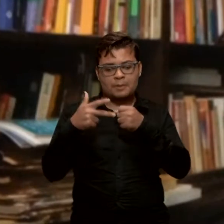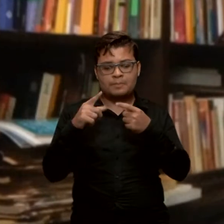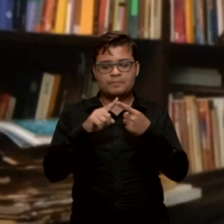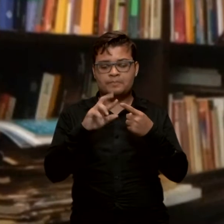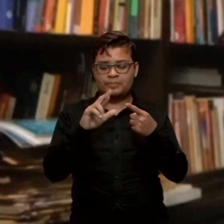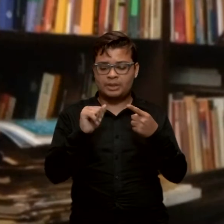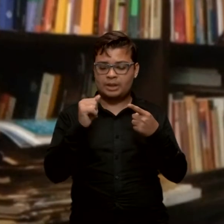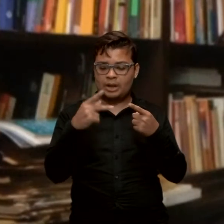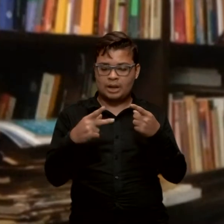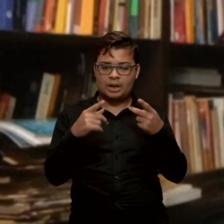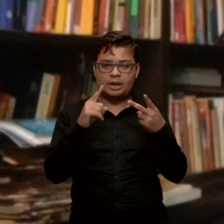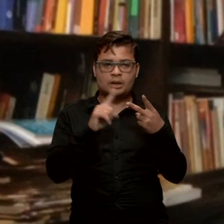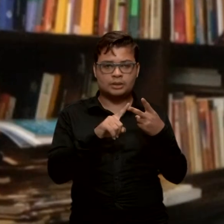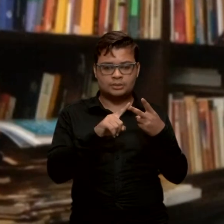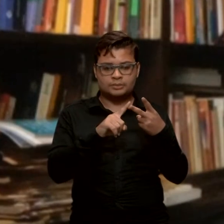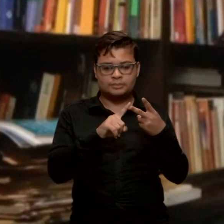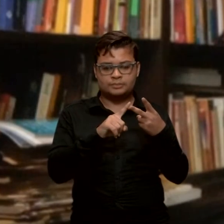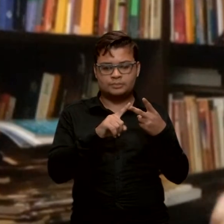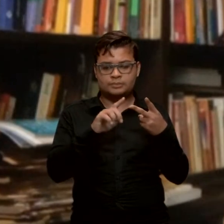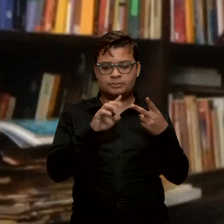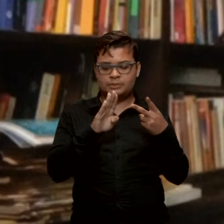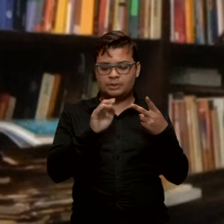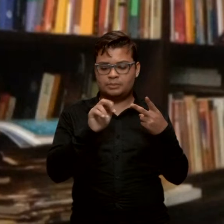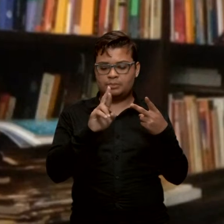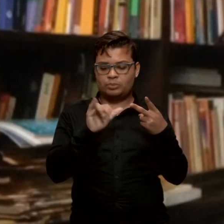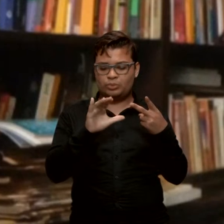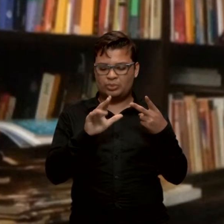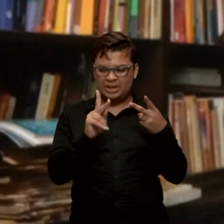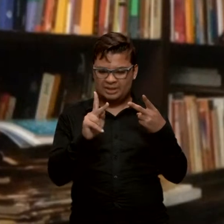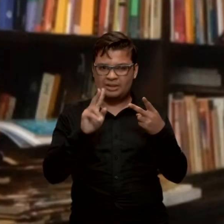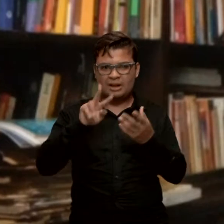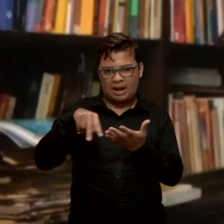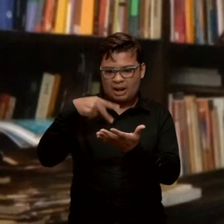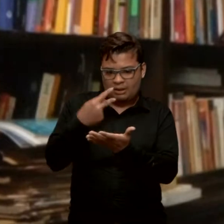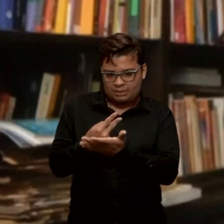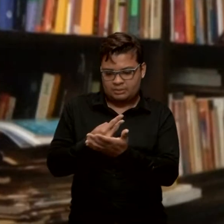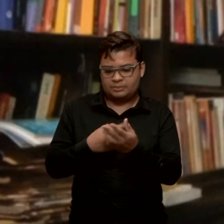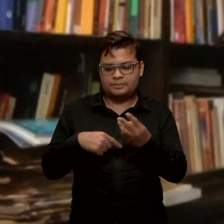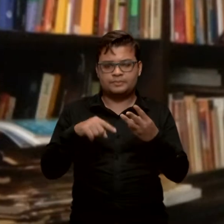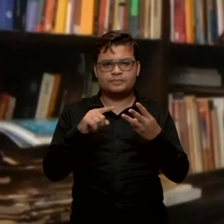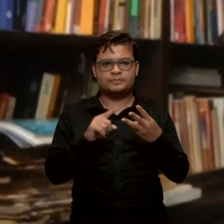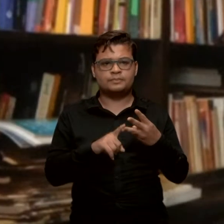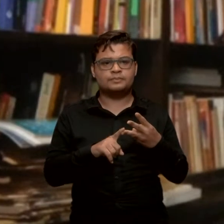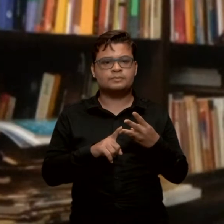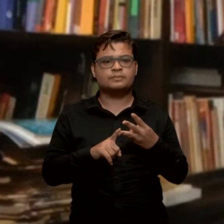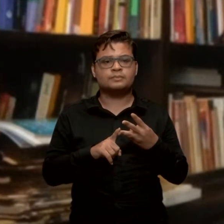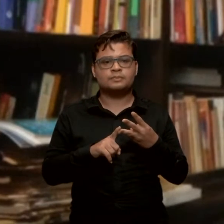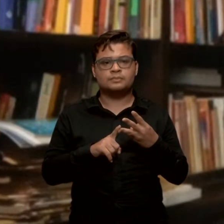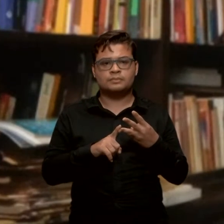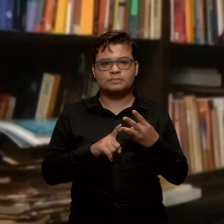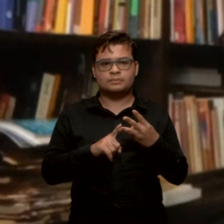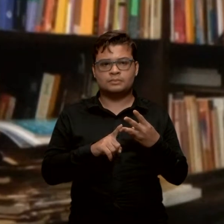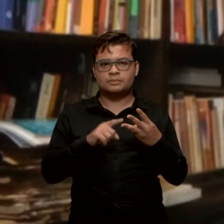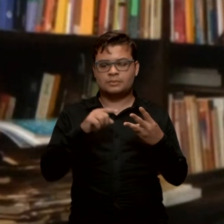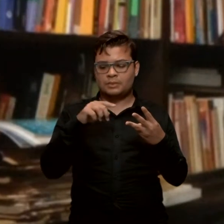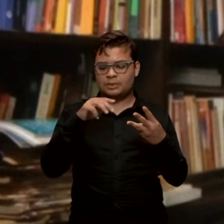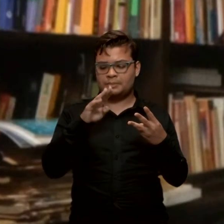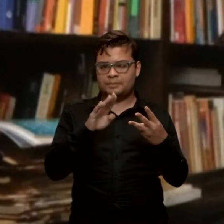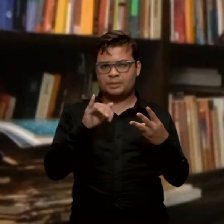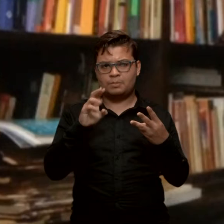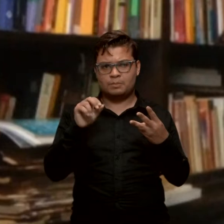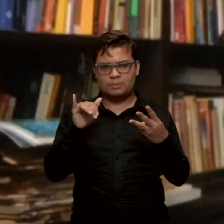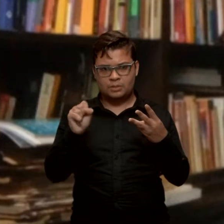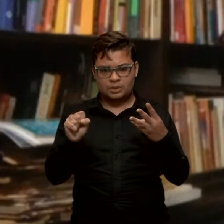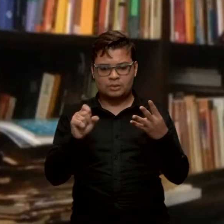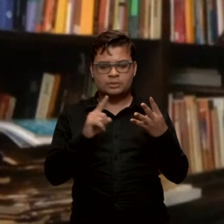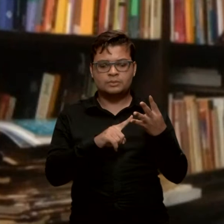rap, o break dance, né? Ou os b-boys, o DJ, dentro do